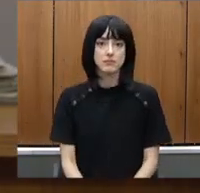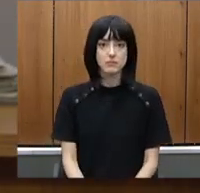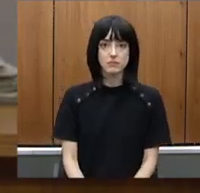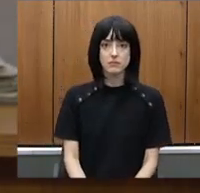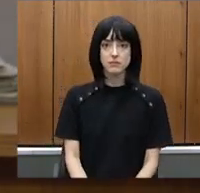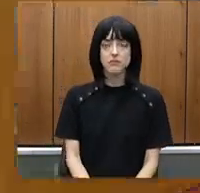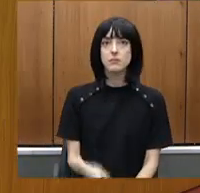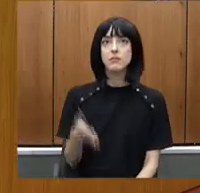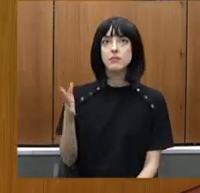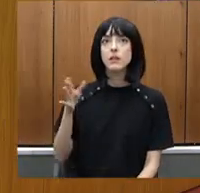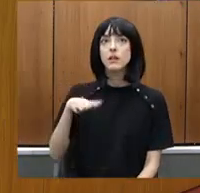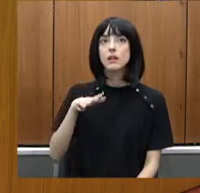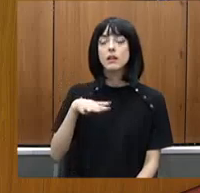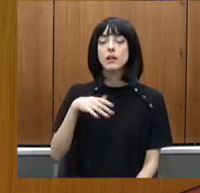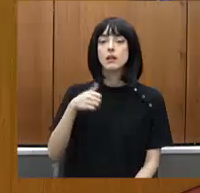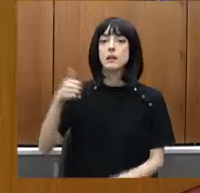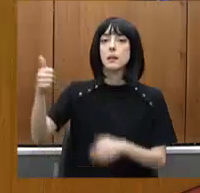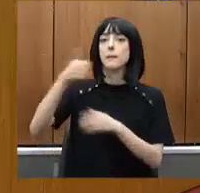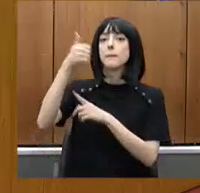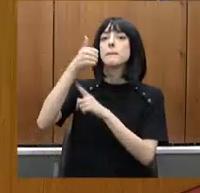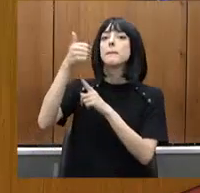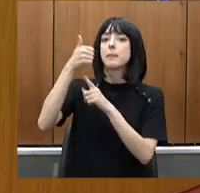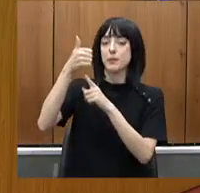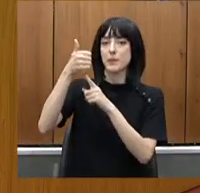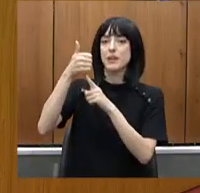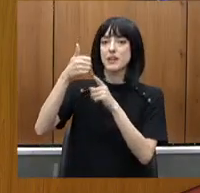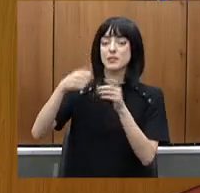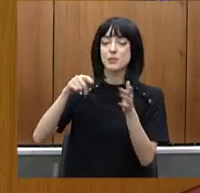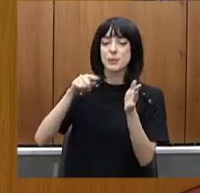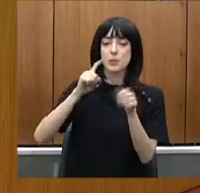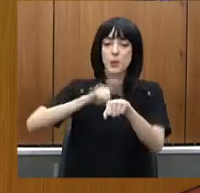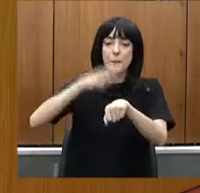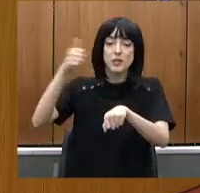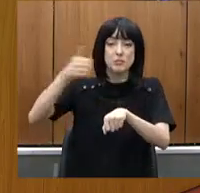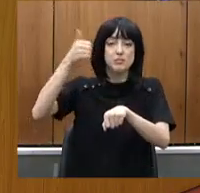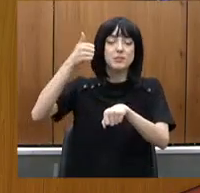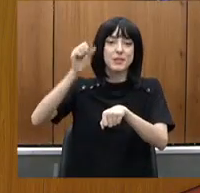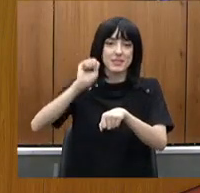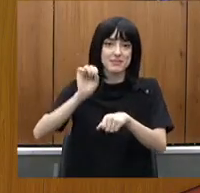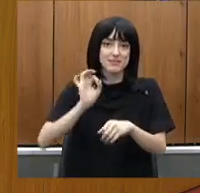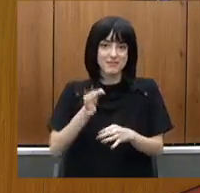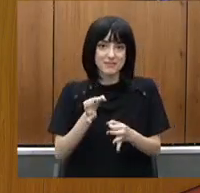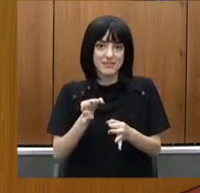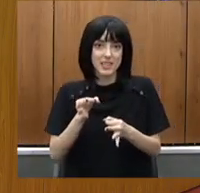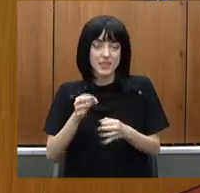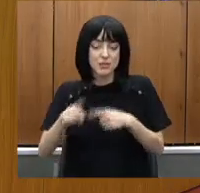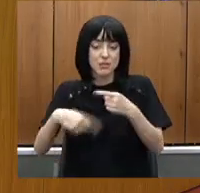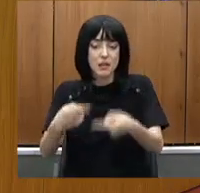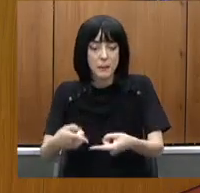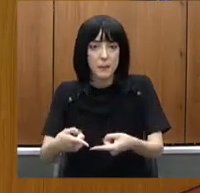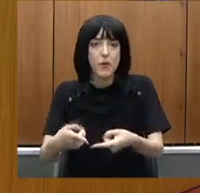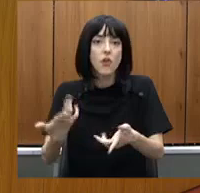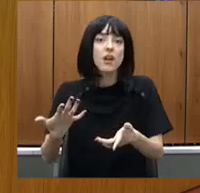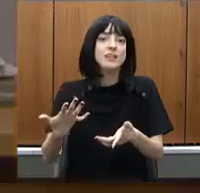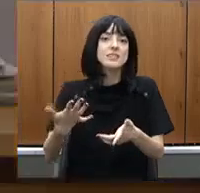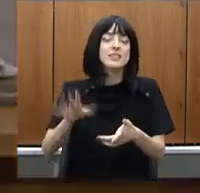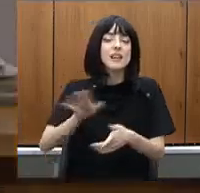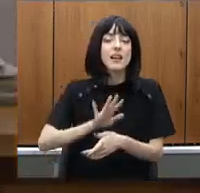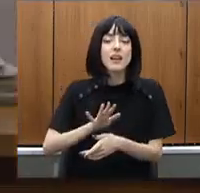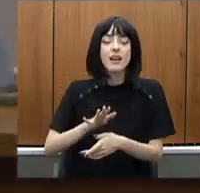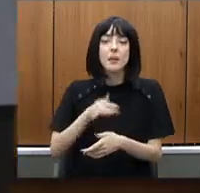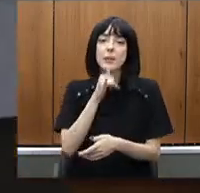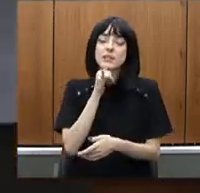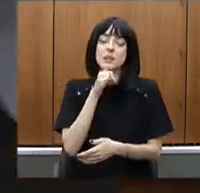ele chega quando chega lá no promotor no juiz já tá tudo resolvido né dos primeiros